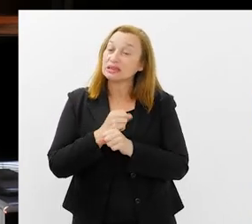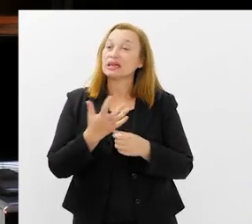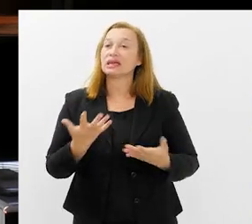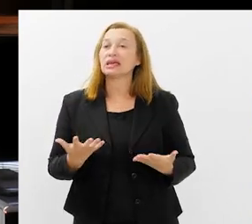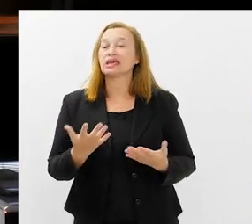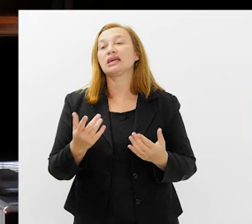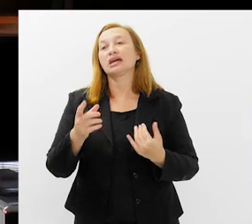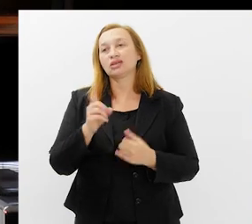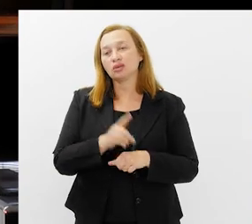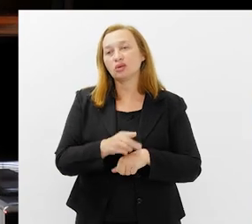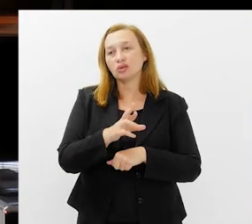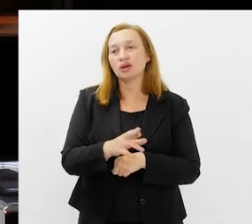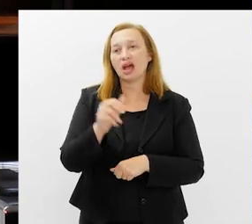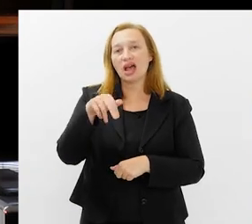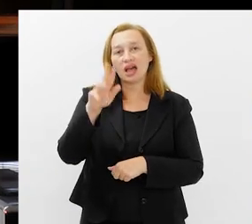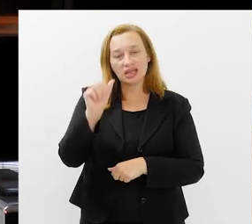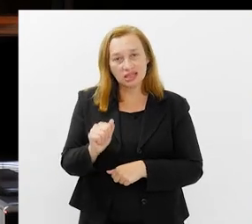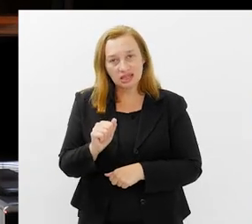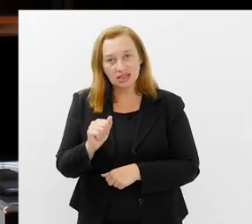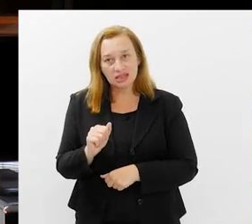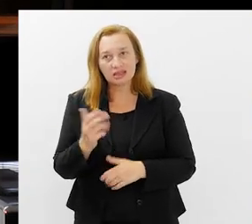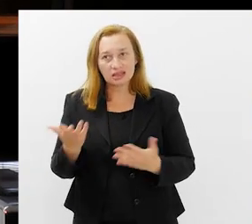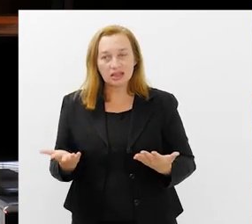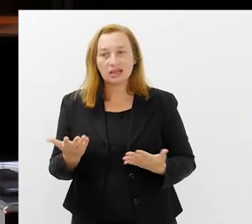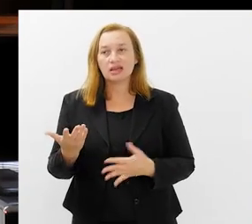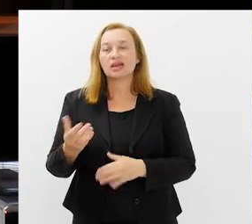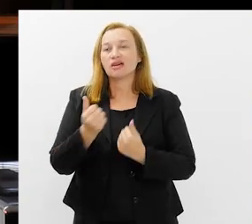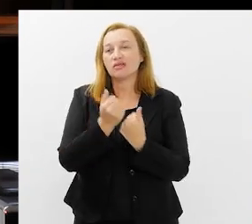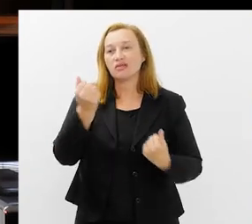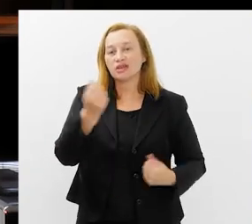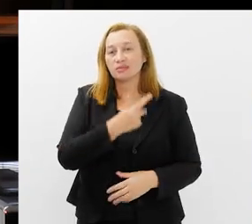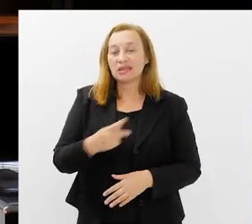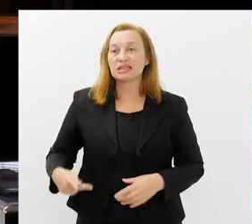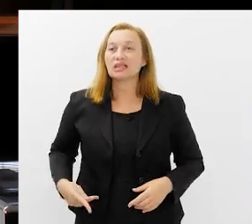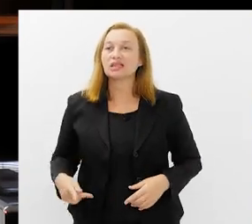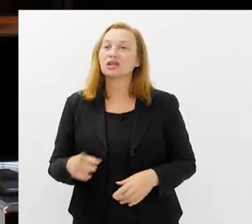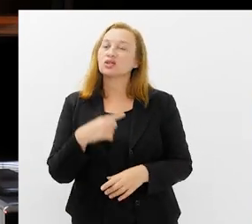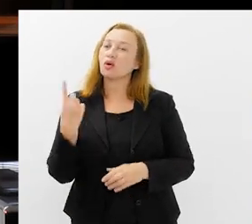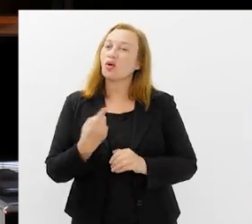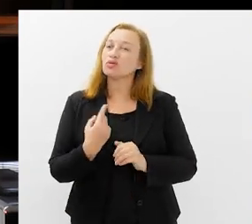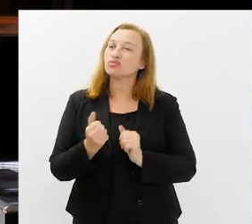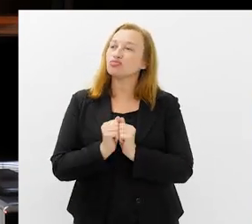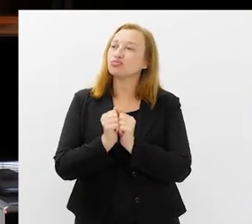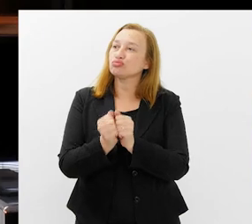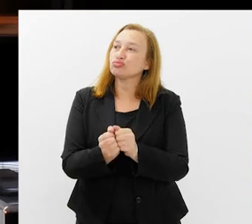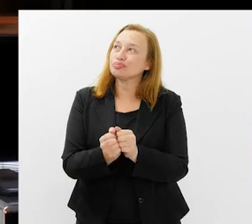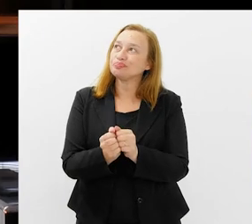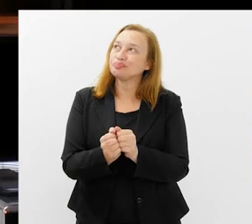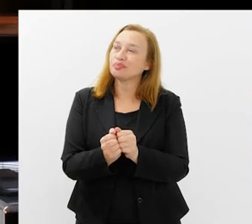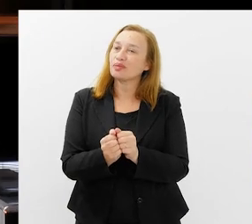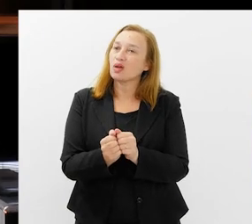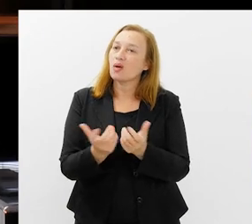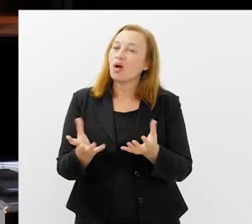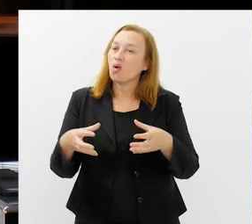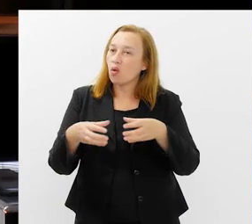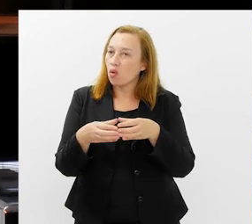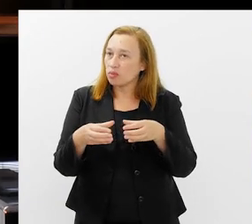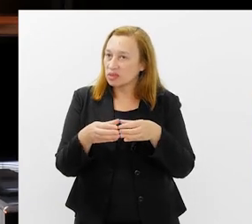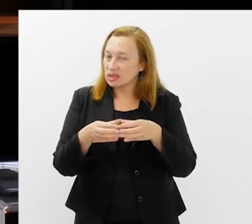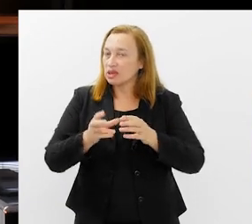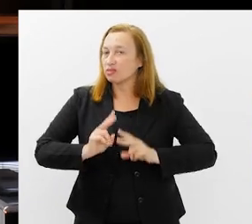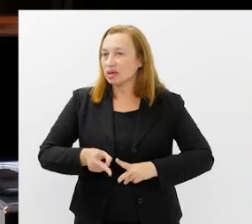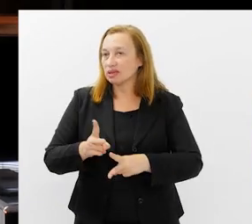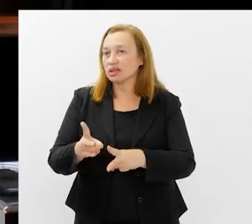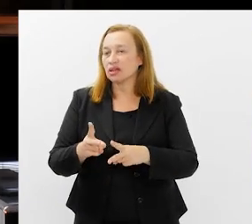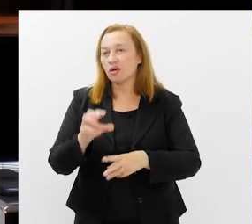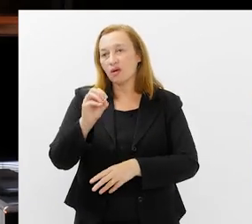data, e a doutora Ana Tereza, né, que nossa querida vice-presidente. Nós estamos aí, é uma